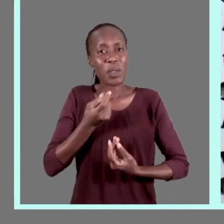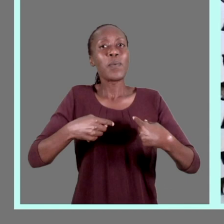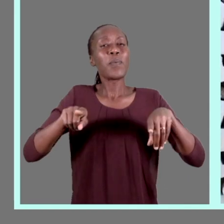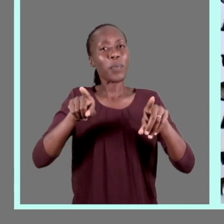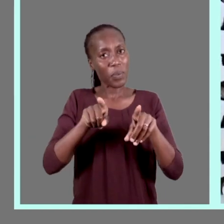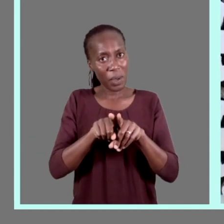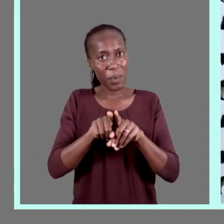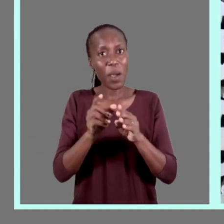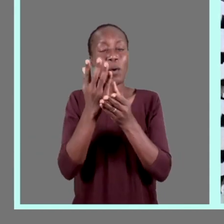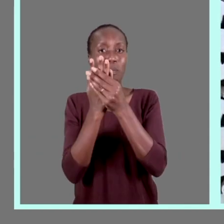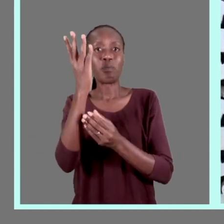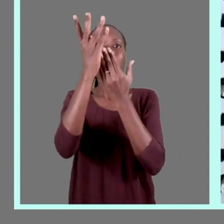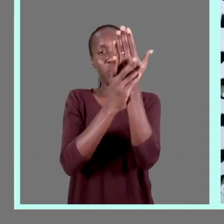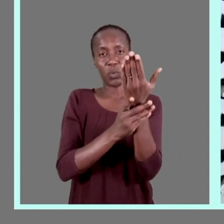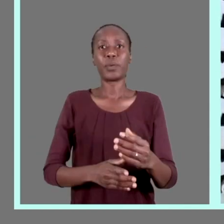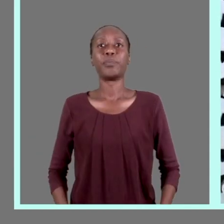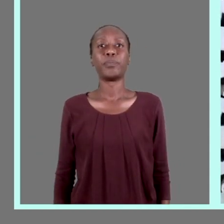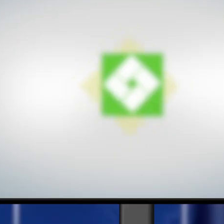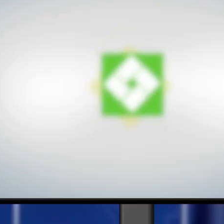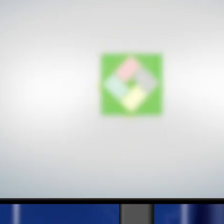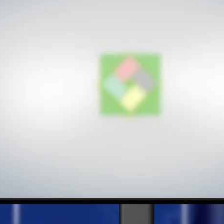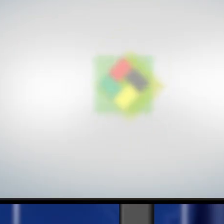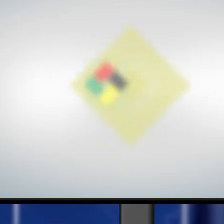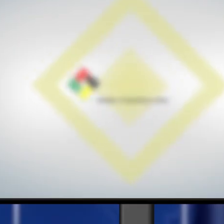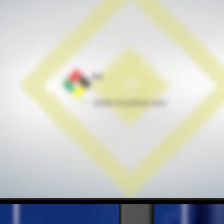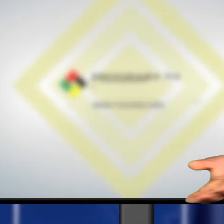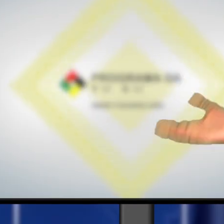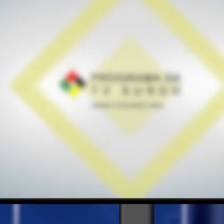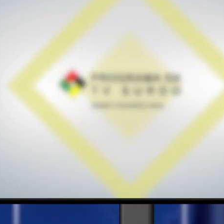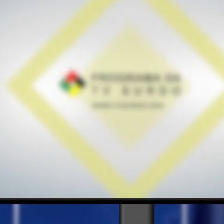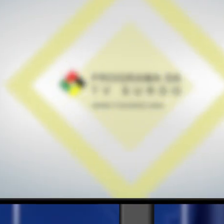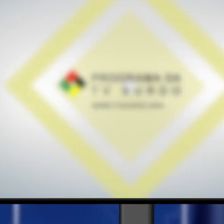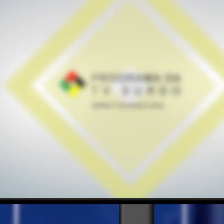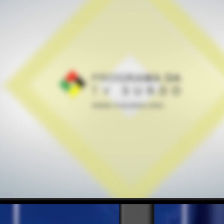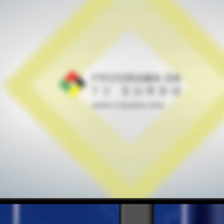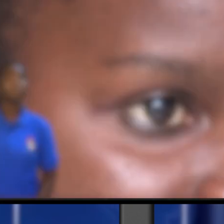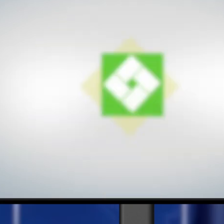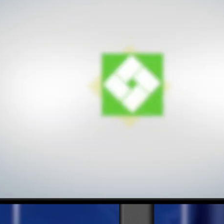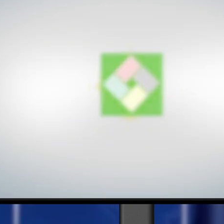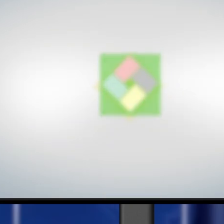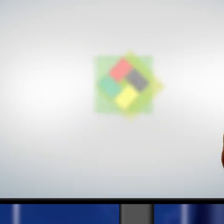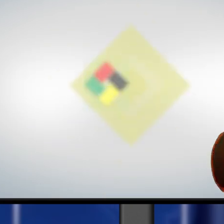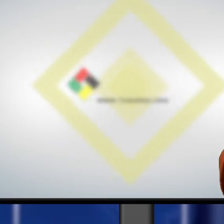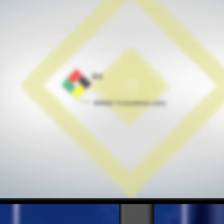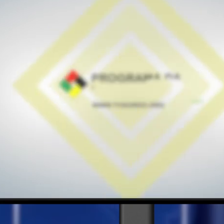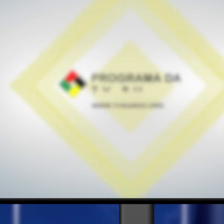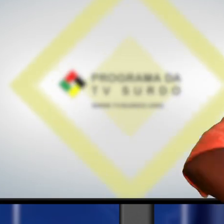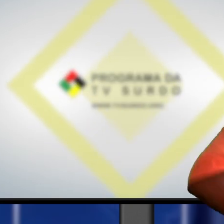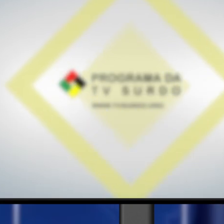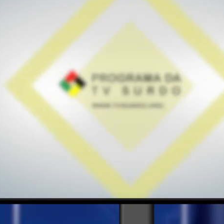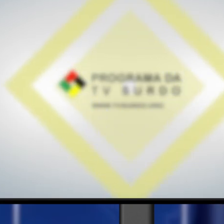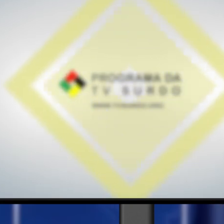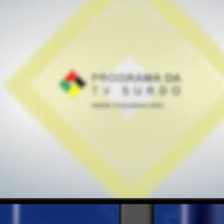e sabão e também luvas. Com esta peça, vamos a uma breve pausa.